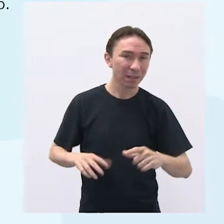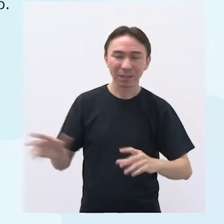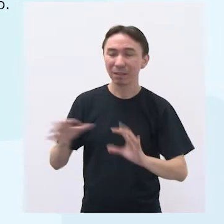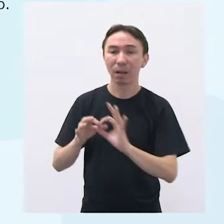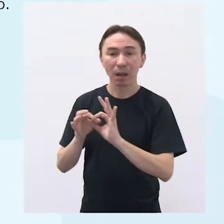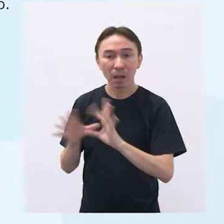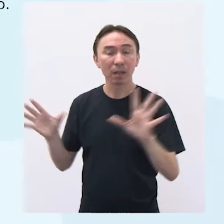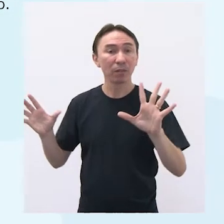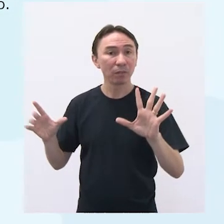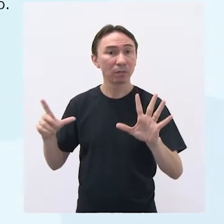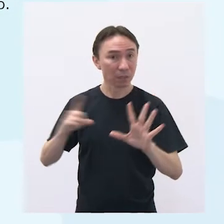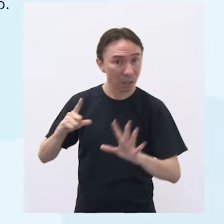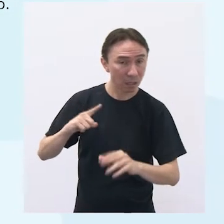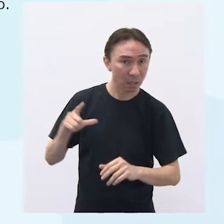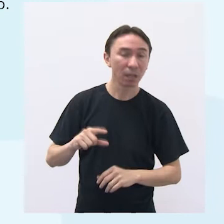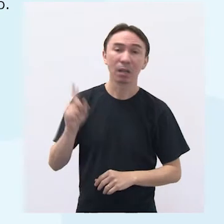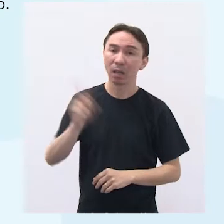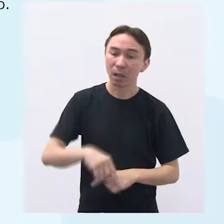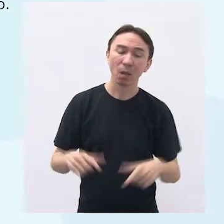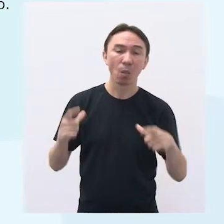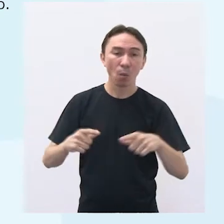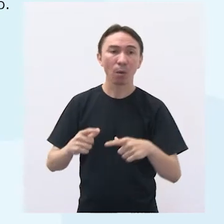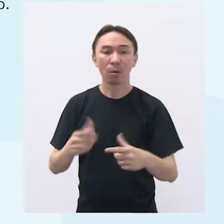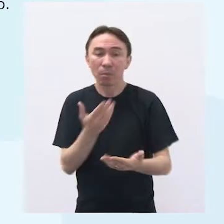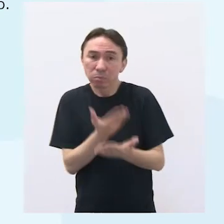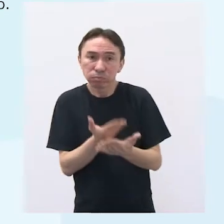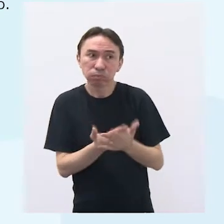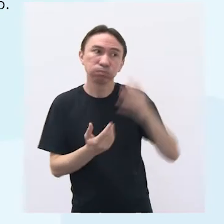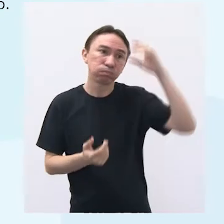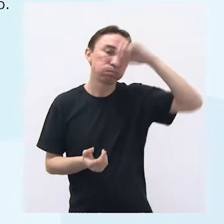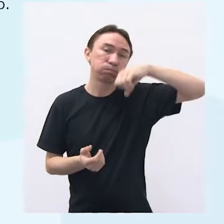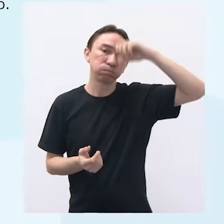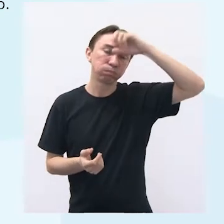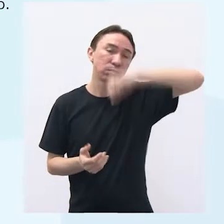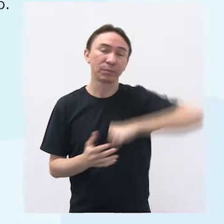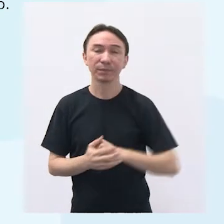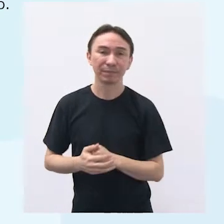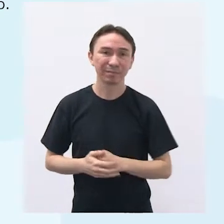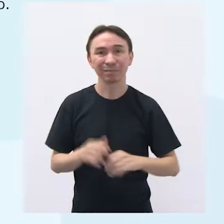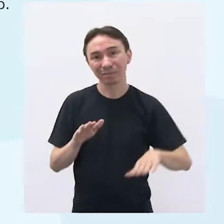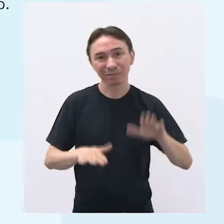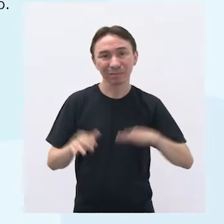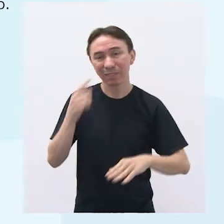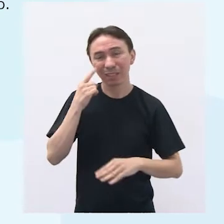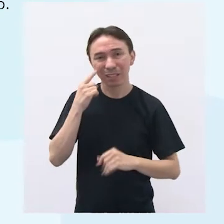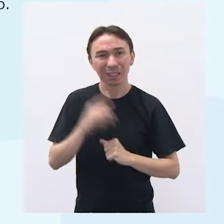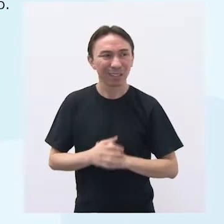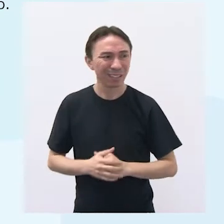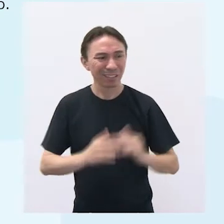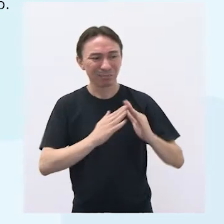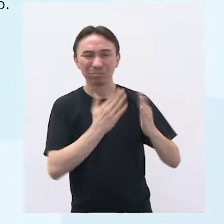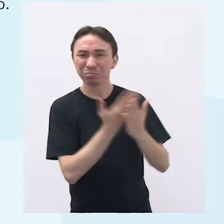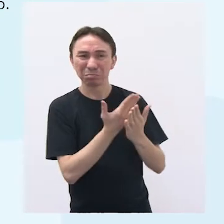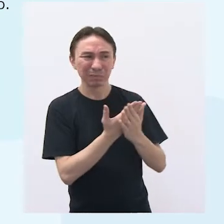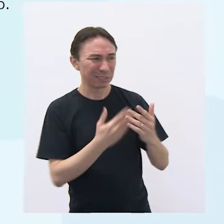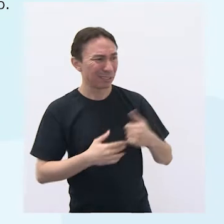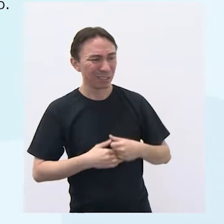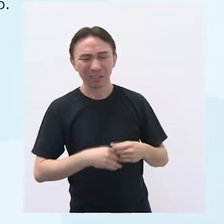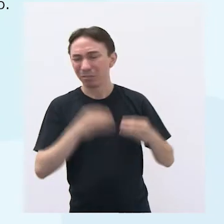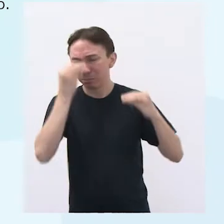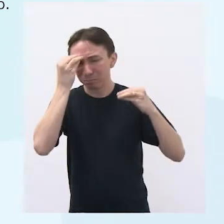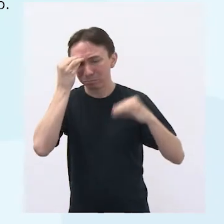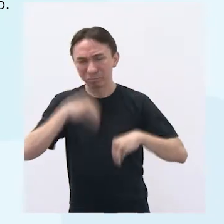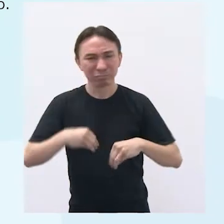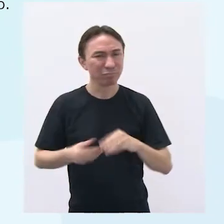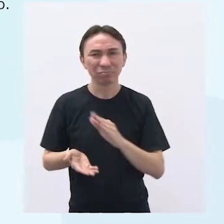jeito que se a estudante não for acolhido, ele acaba saindo da escola, o processo inverso também acontece. Quando o estudante e a estudante são